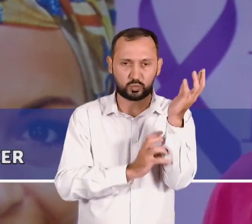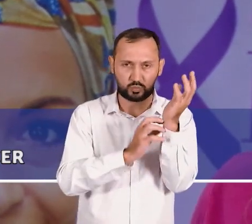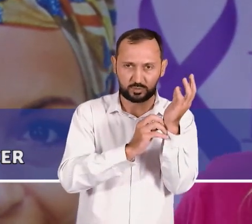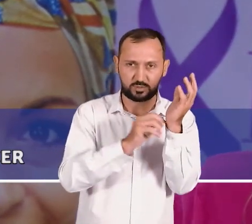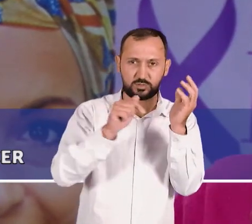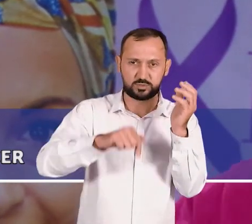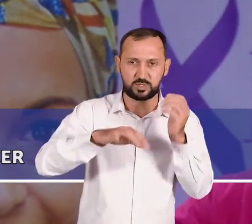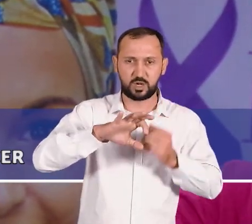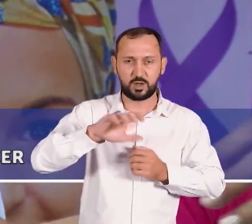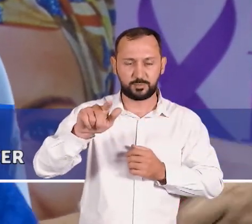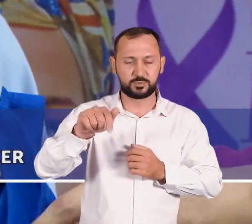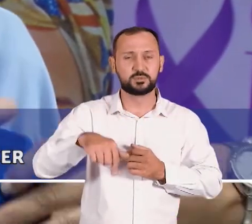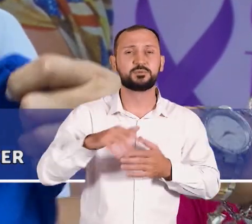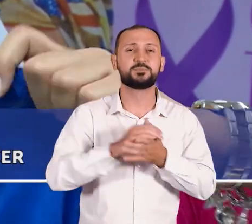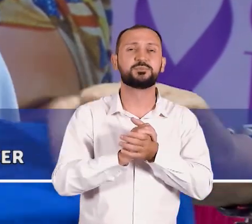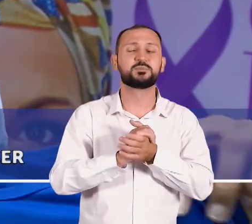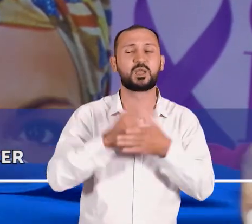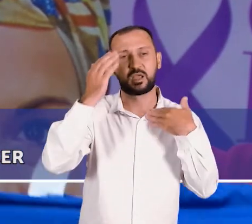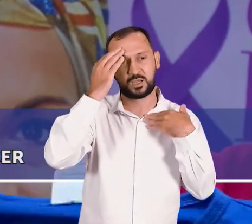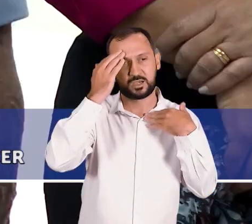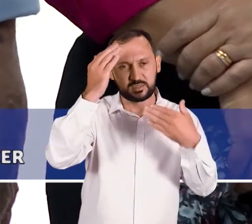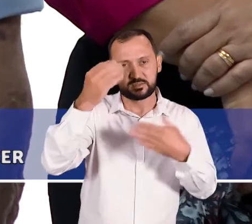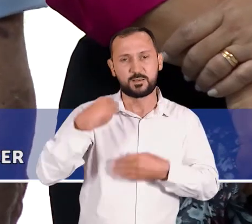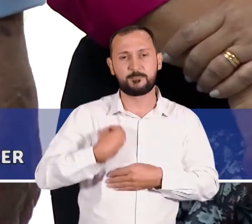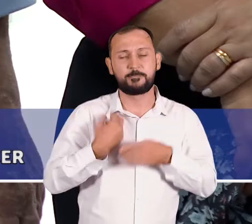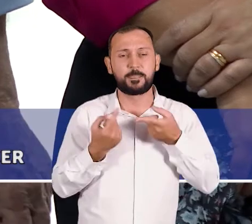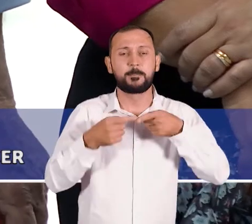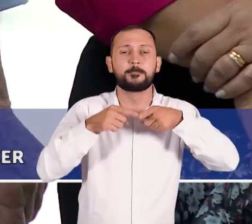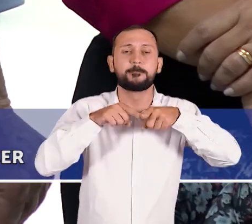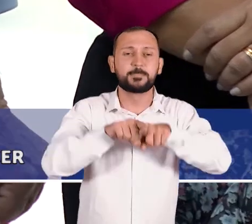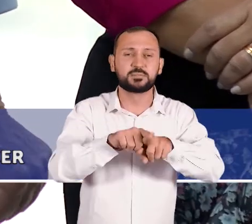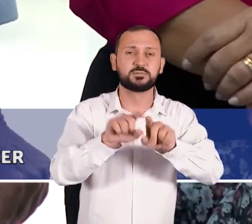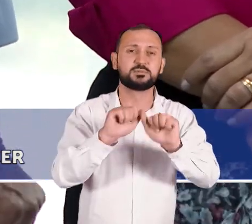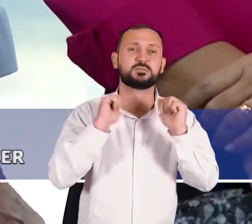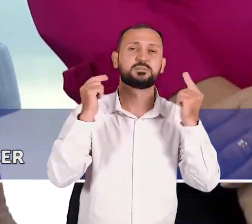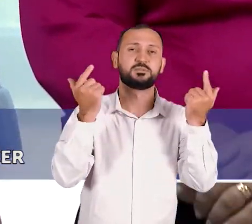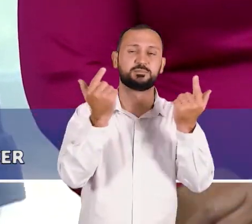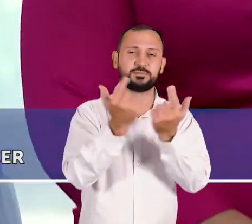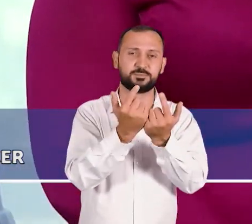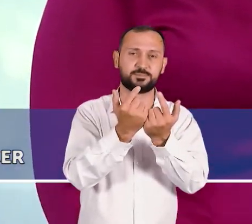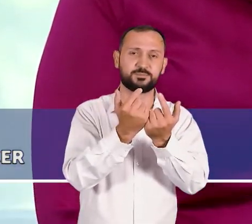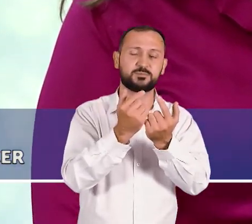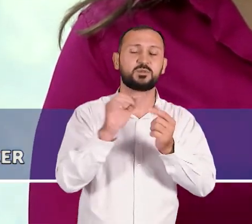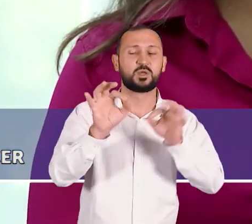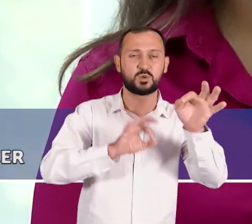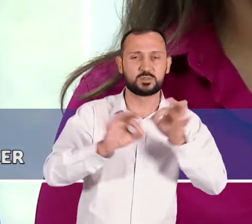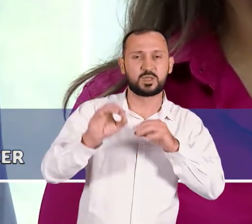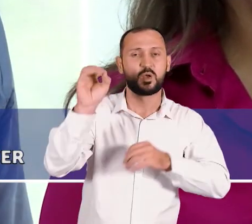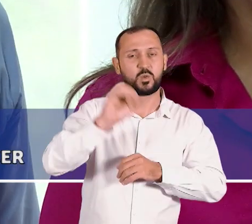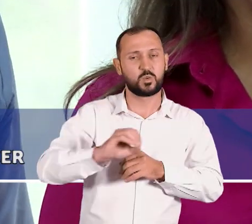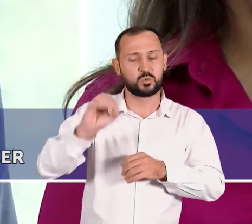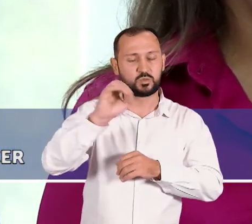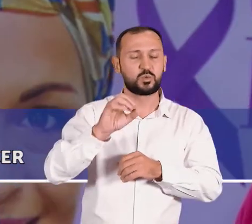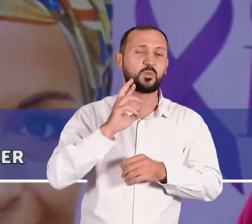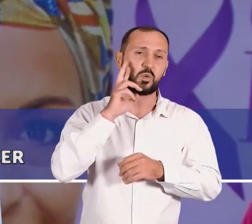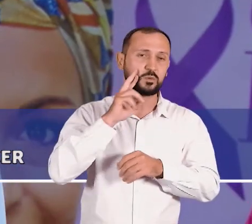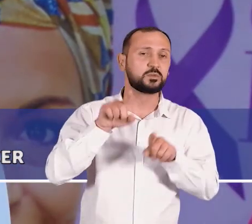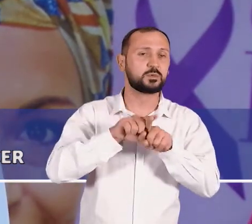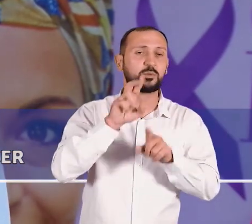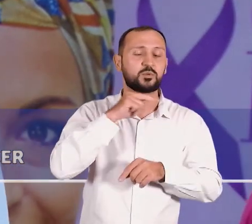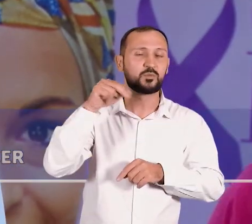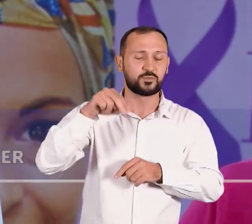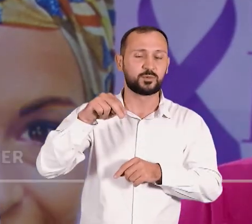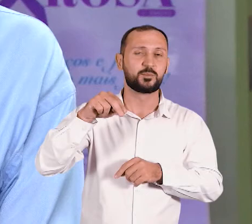Campo Grande, Alfredo Abrão, Aldoir Pedro Teló, agradeceu a parceria com a Assembleia Legislativa na campanha Outubro Rosa